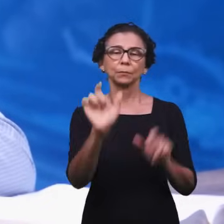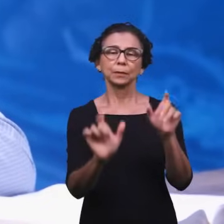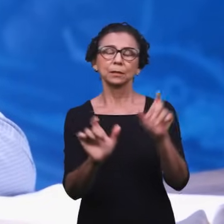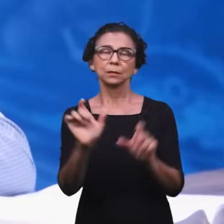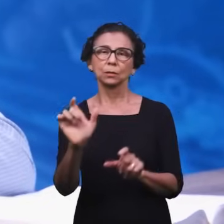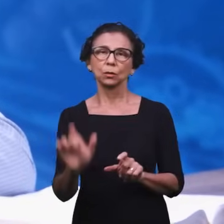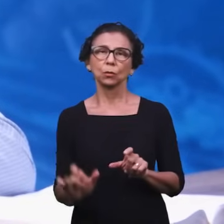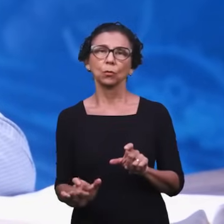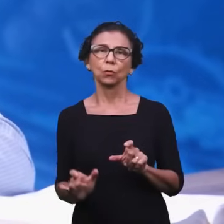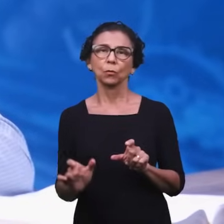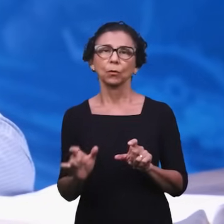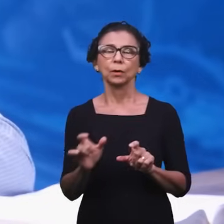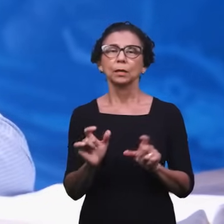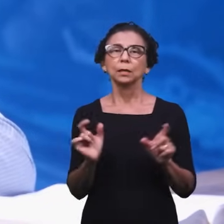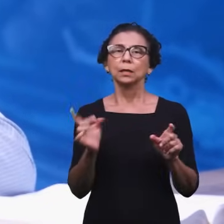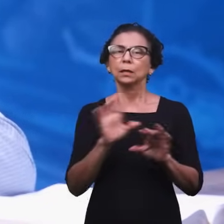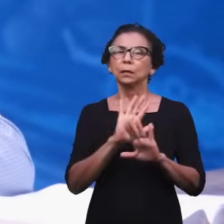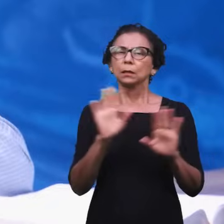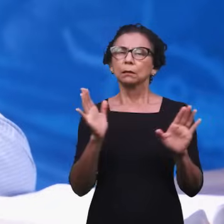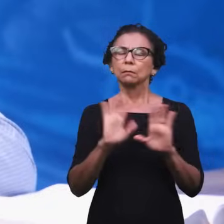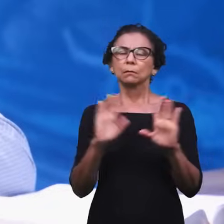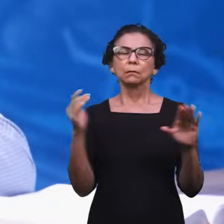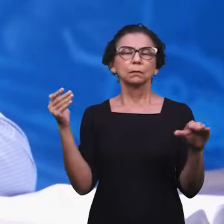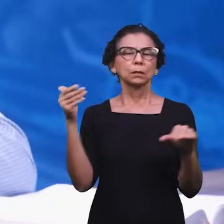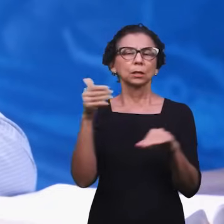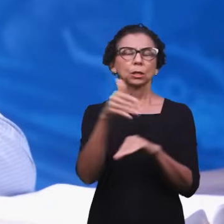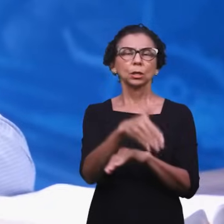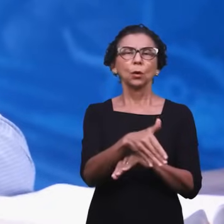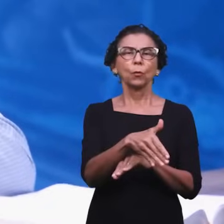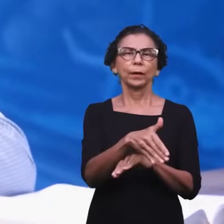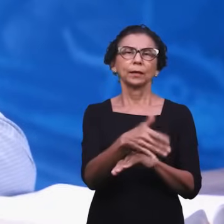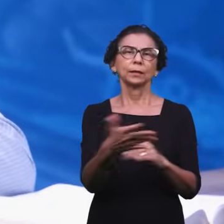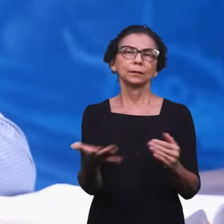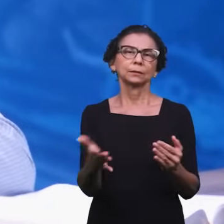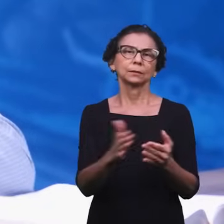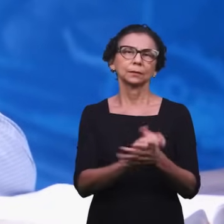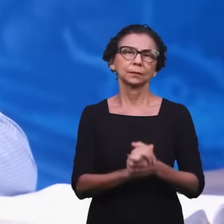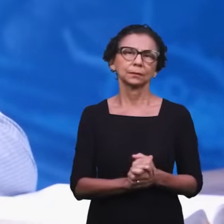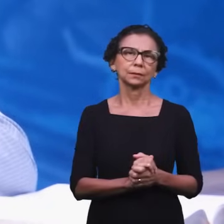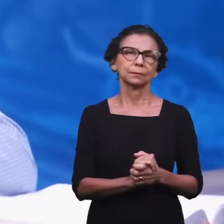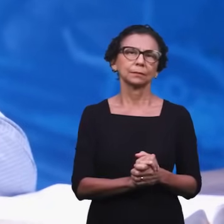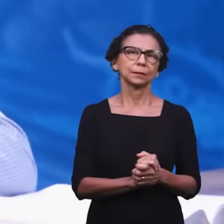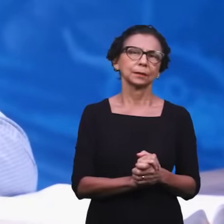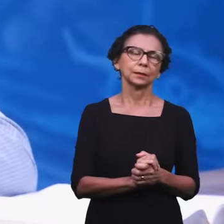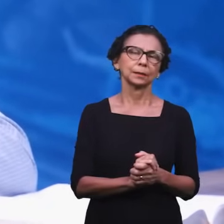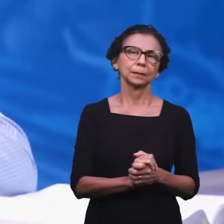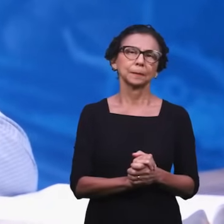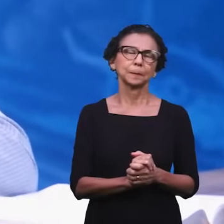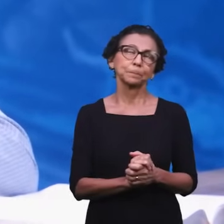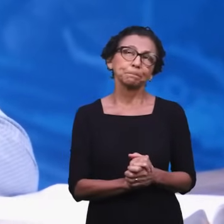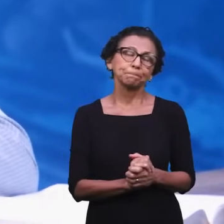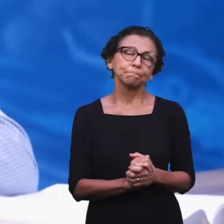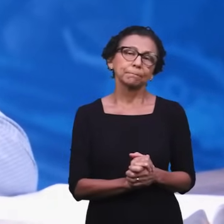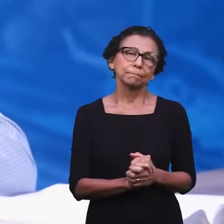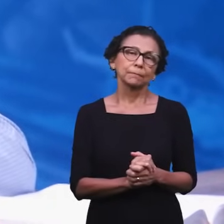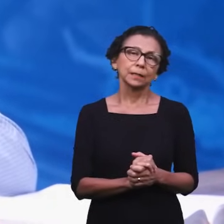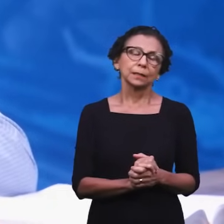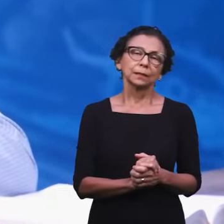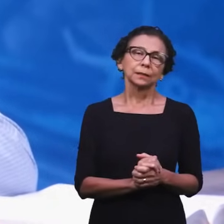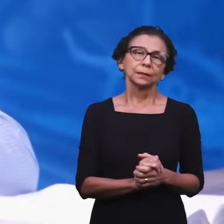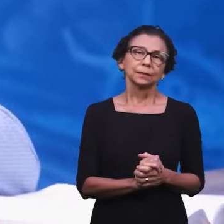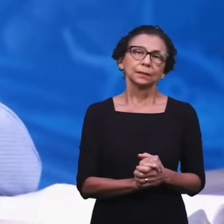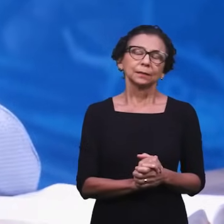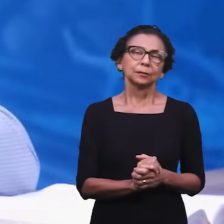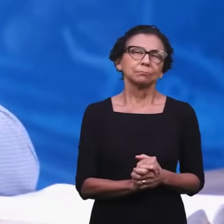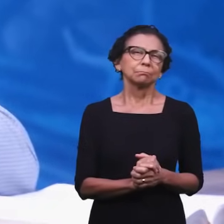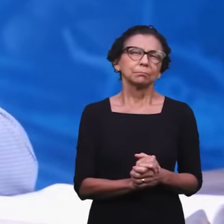entres nas herdades dos órfãos. Na realidade, talvez você que está nos assistindo agora